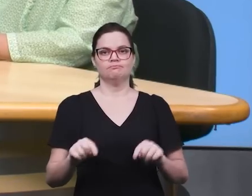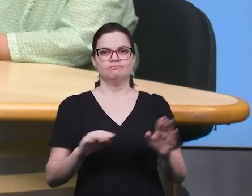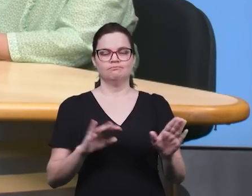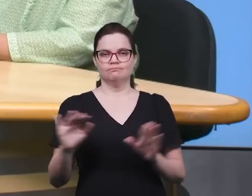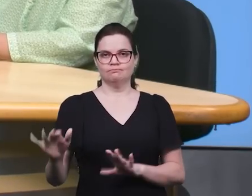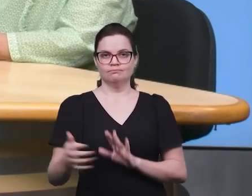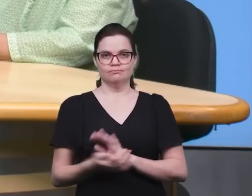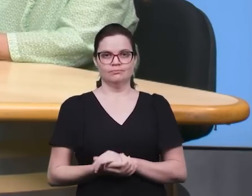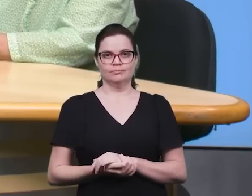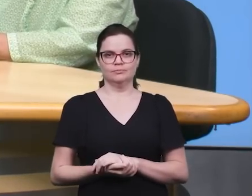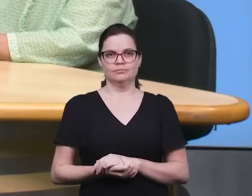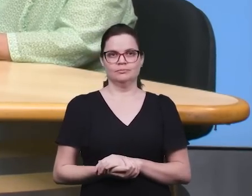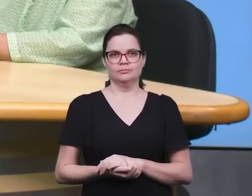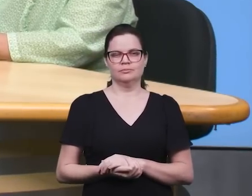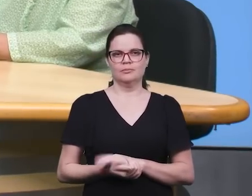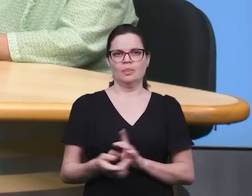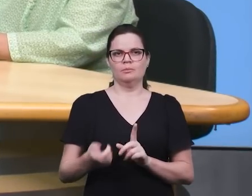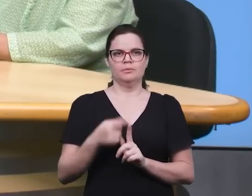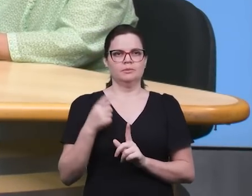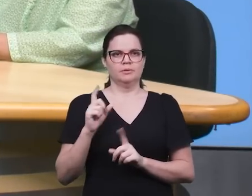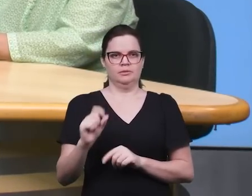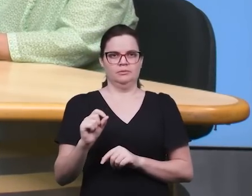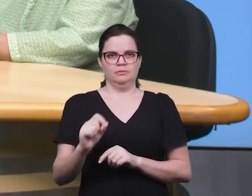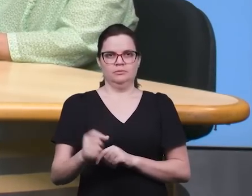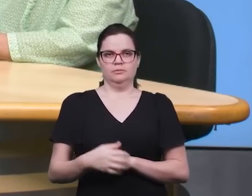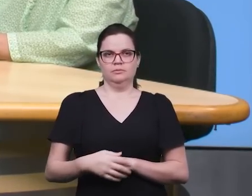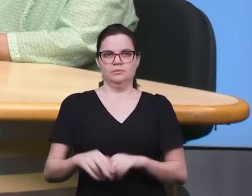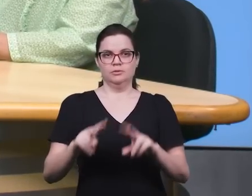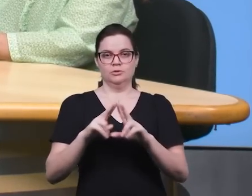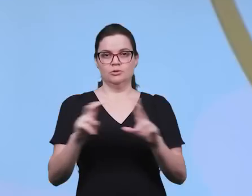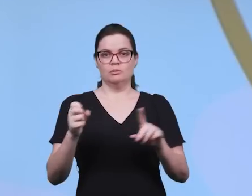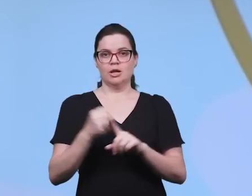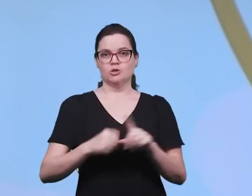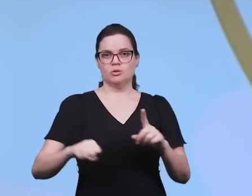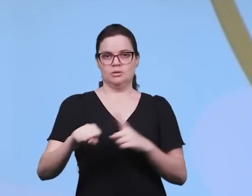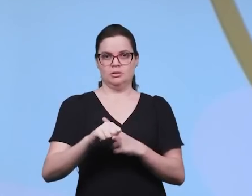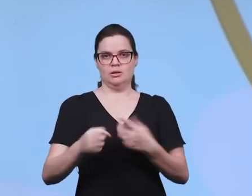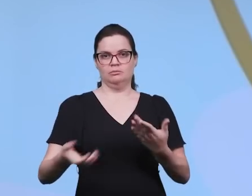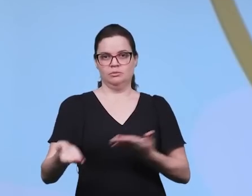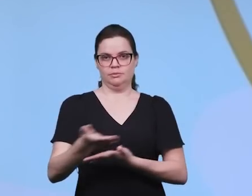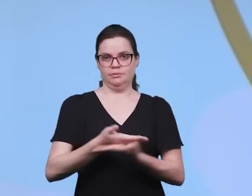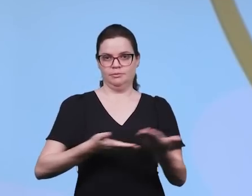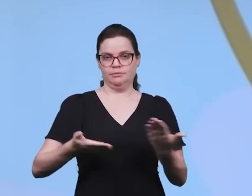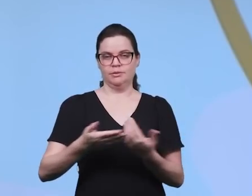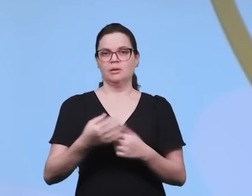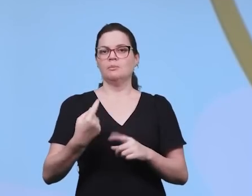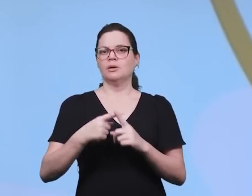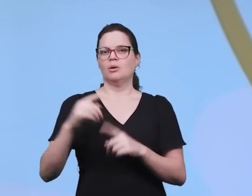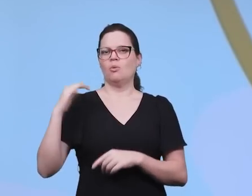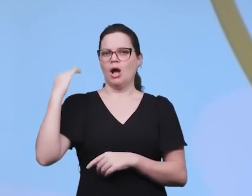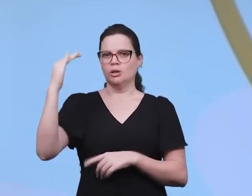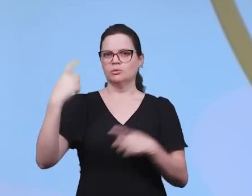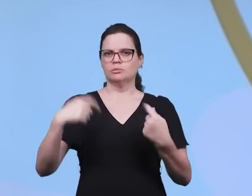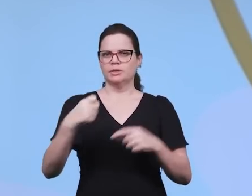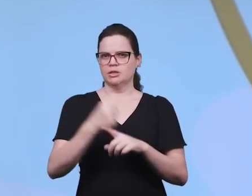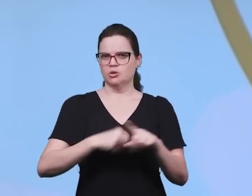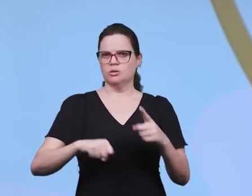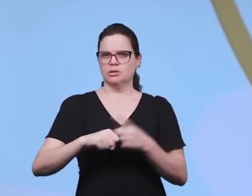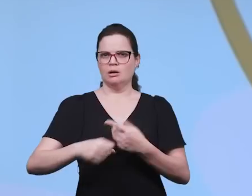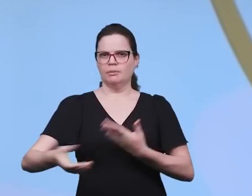Grandes pontos são sempre levantados, né? Primeiro, a questão da sociabilidade. O adulto, ele sociabiliza, ele vai estar